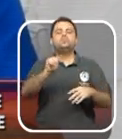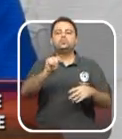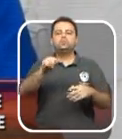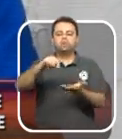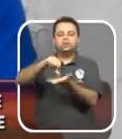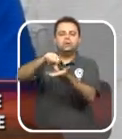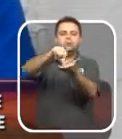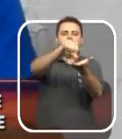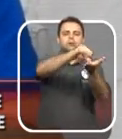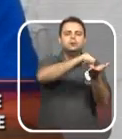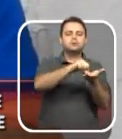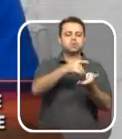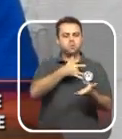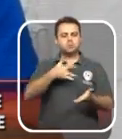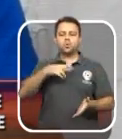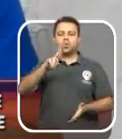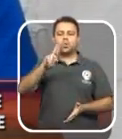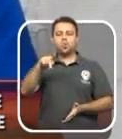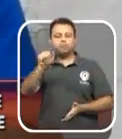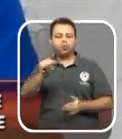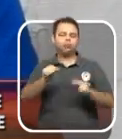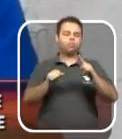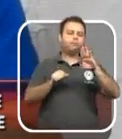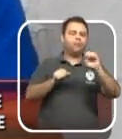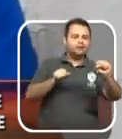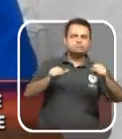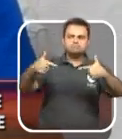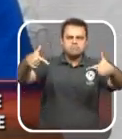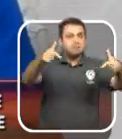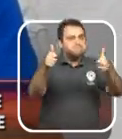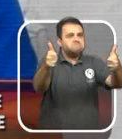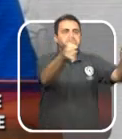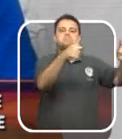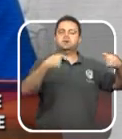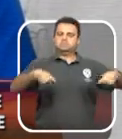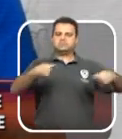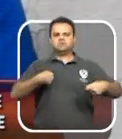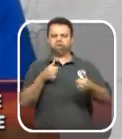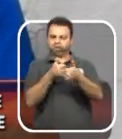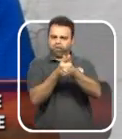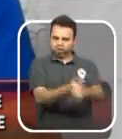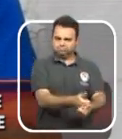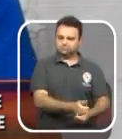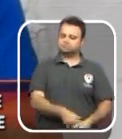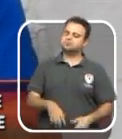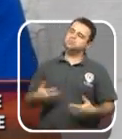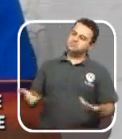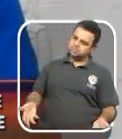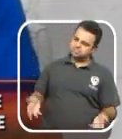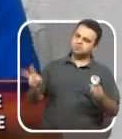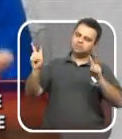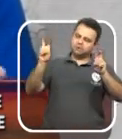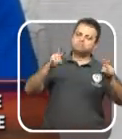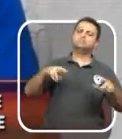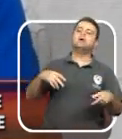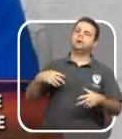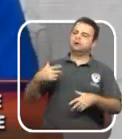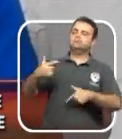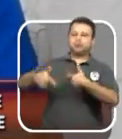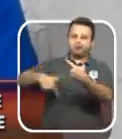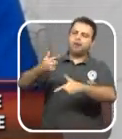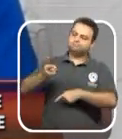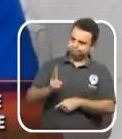feliz de poder ter contribuído com essa questão do hospital e na área da saúde também, todos os debates em